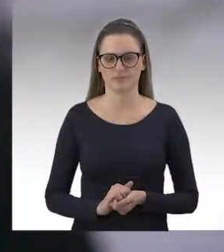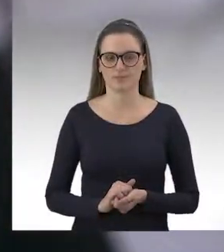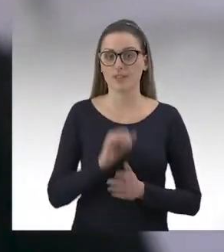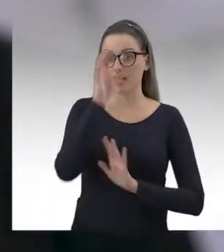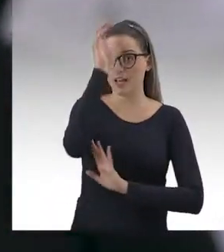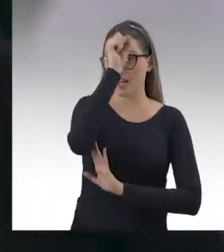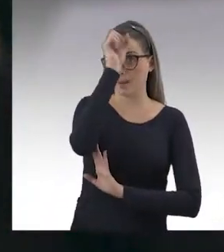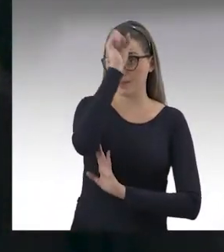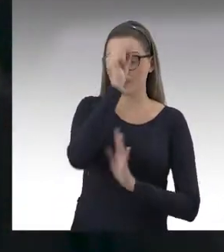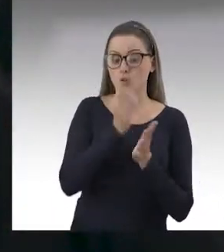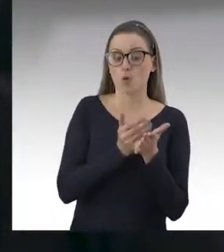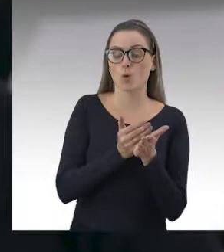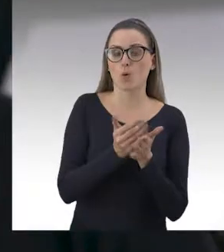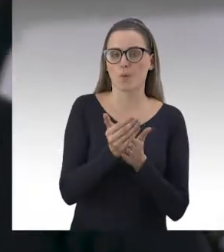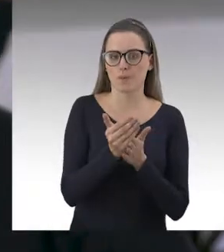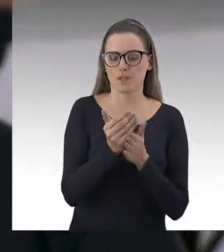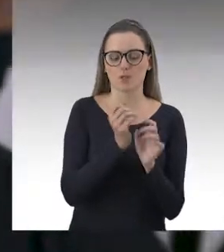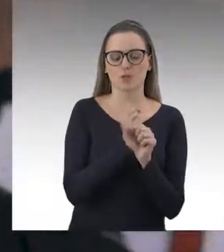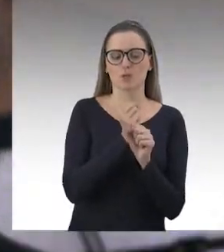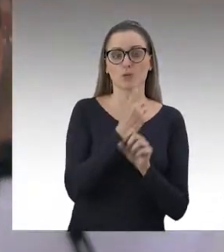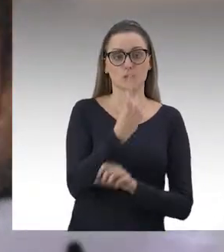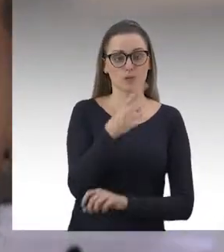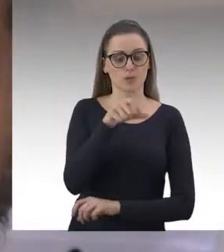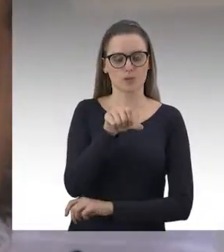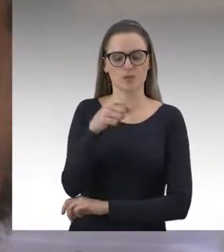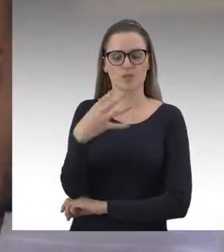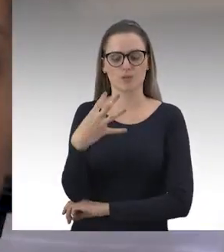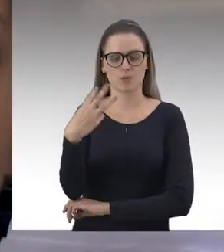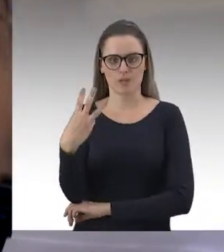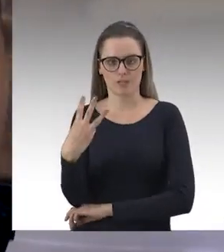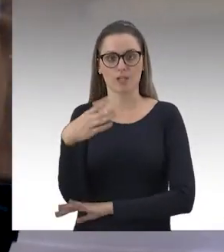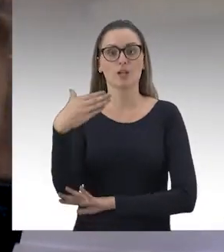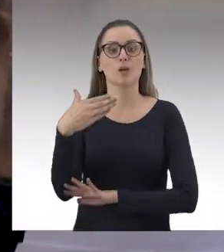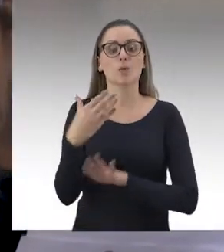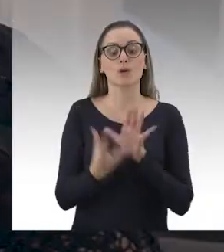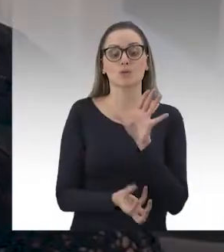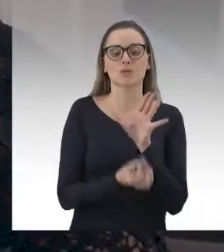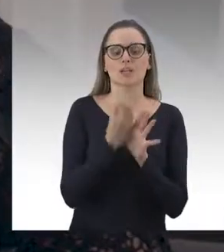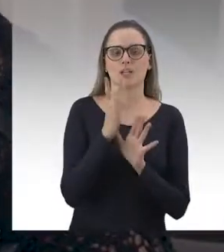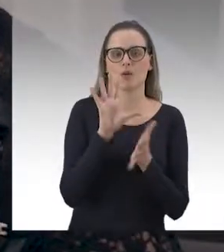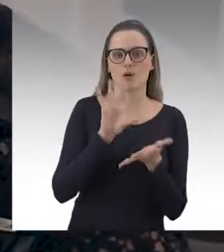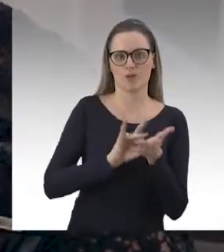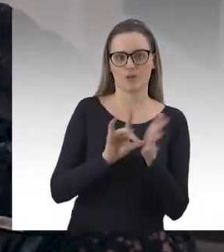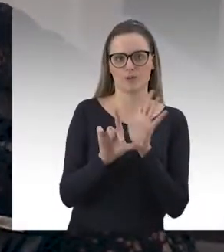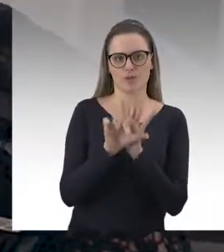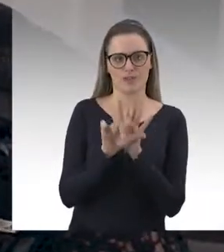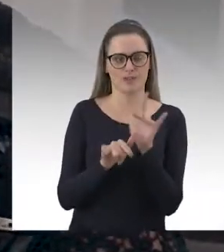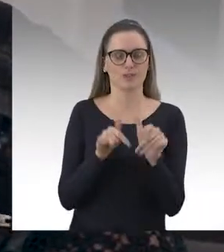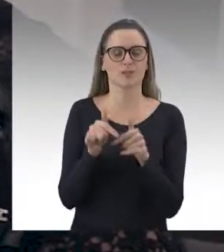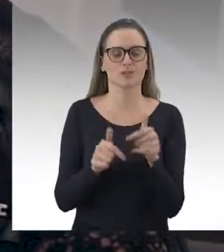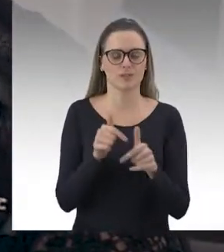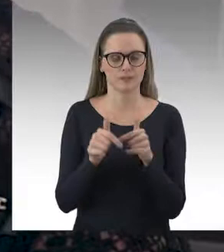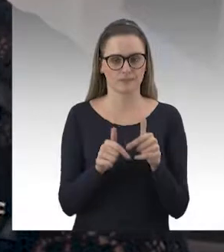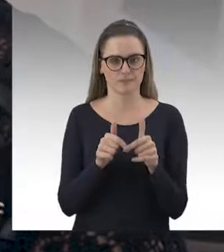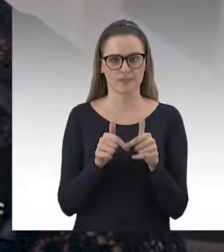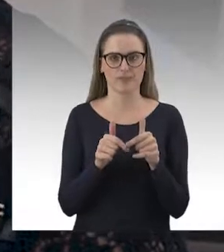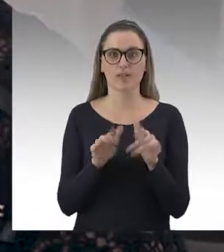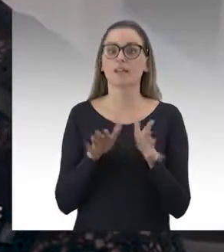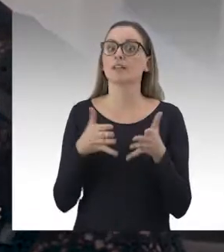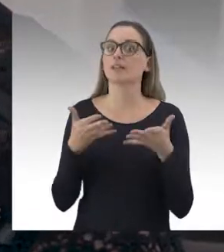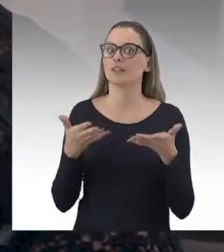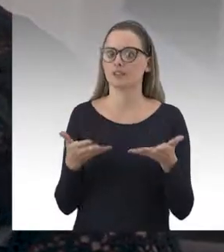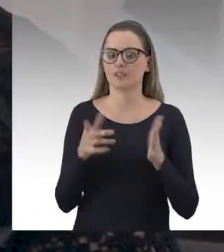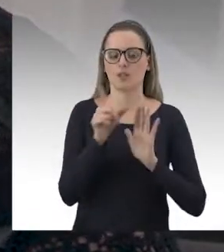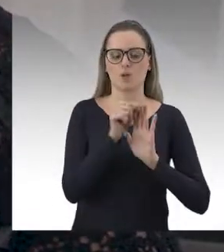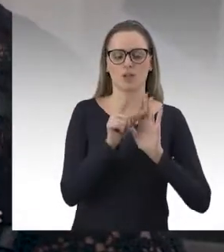A aprendizagem surgiu lá em 1943, com o advento da consolidação das leis do trabalho. Então,